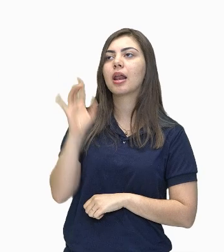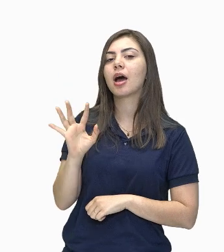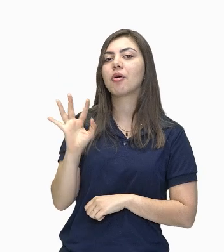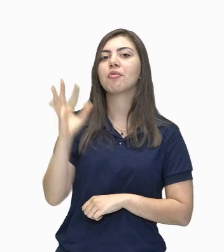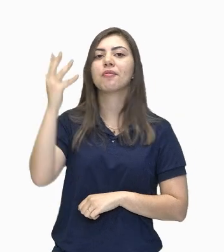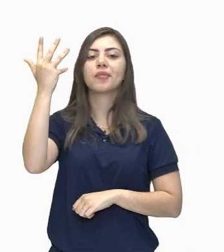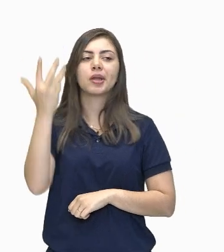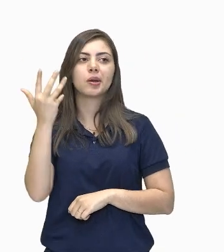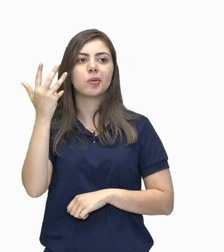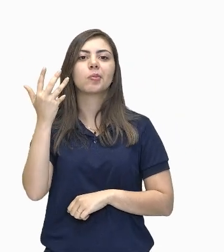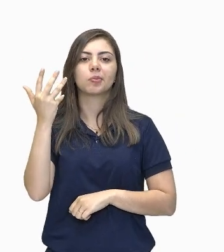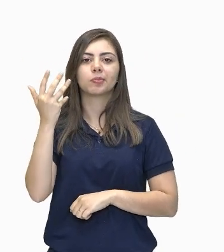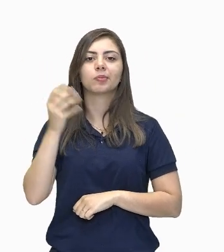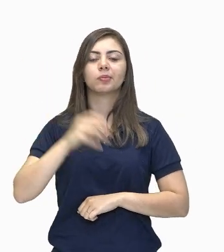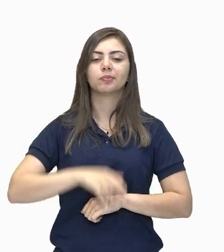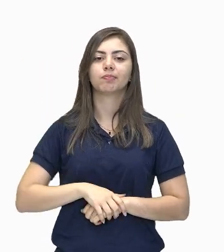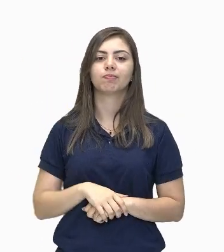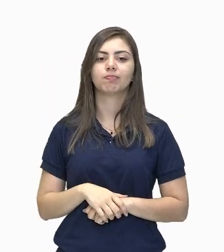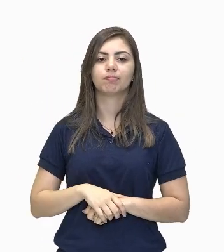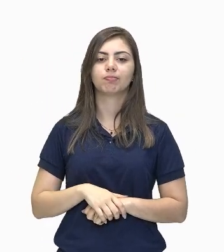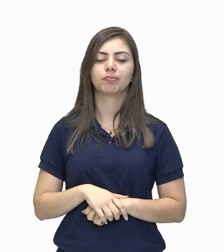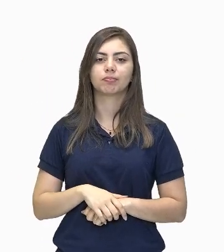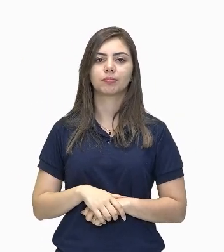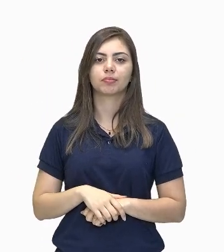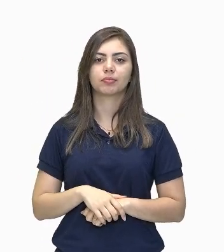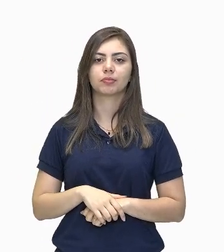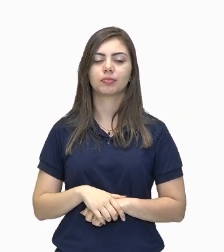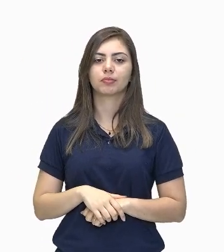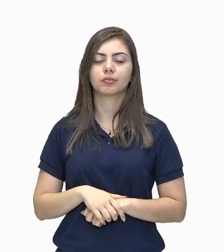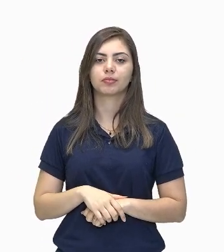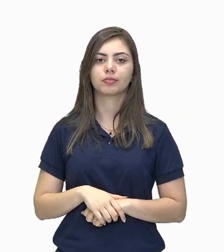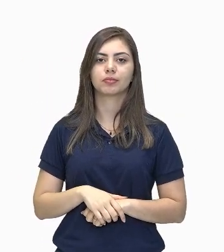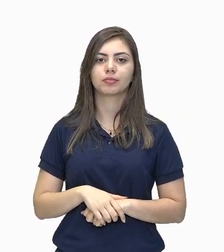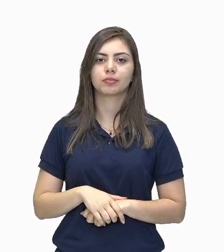ou situação. Então,